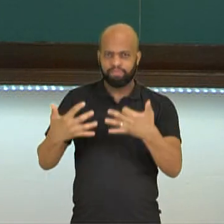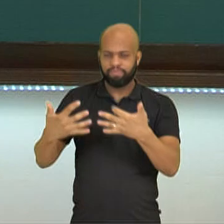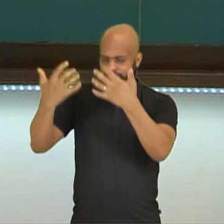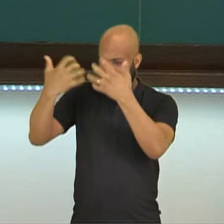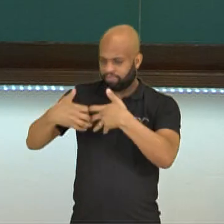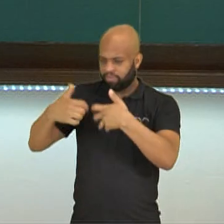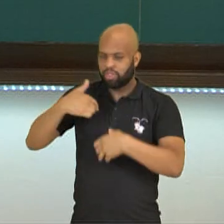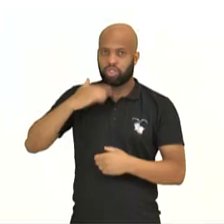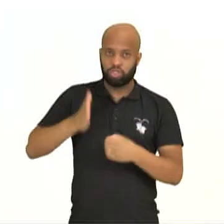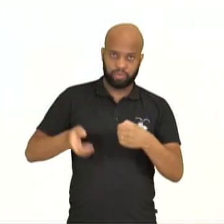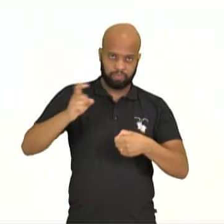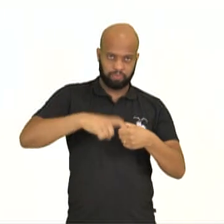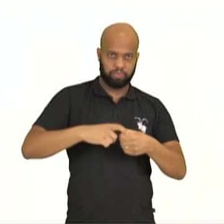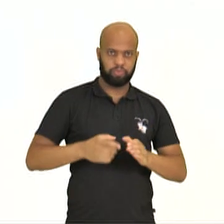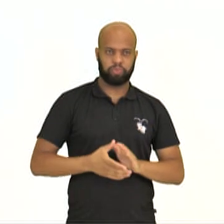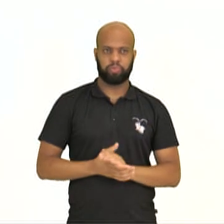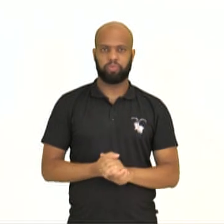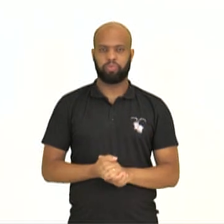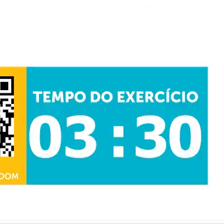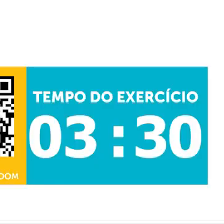sobre isso e eu já retorno.